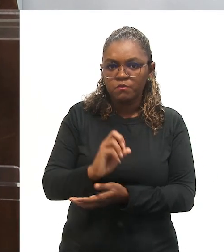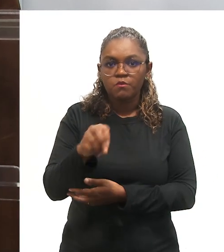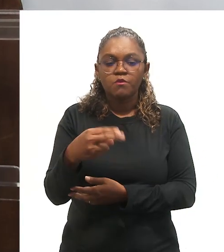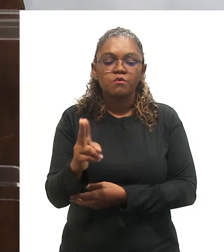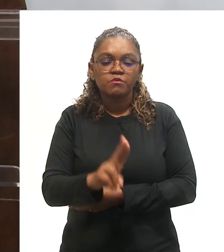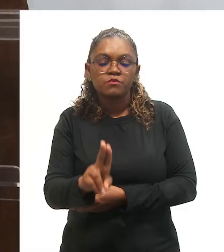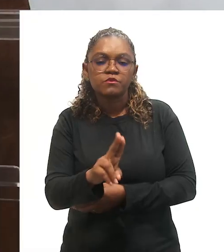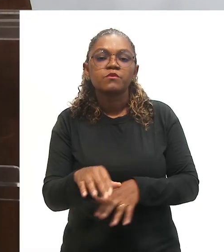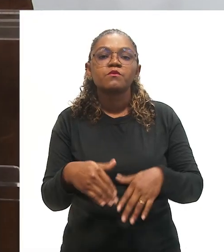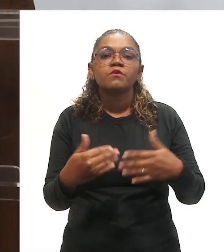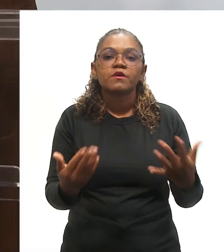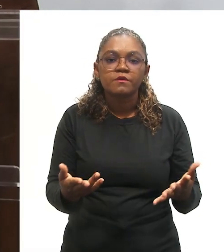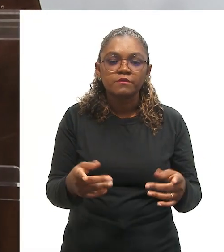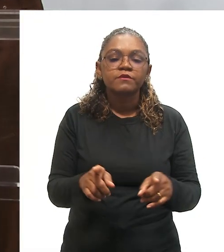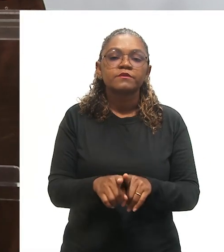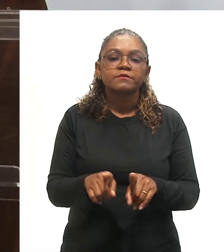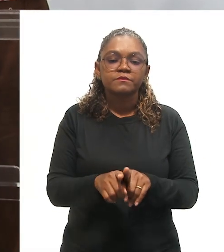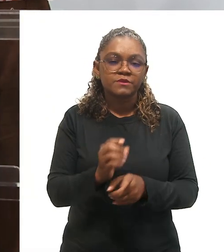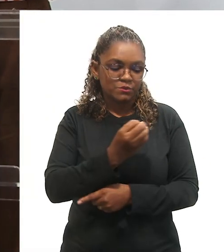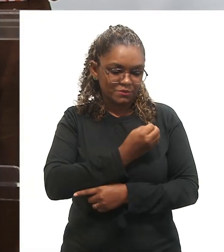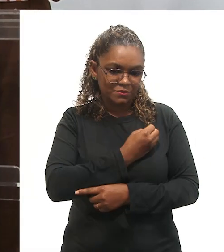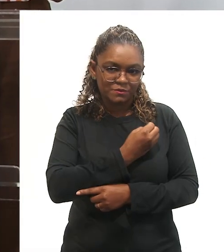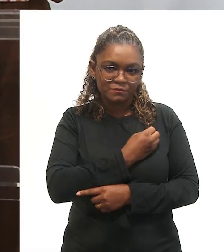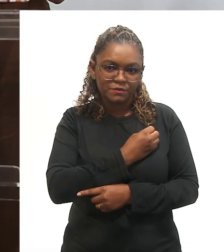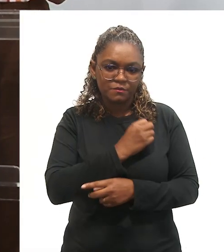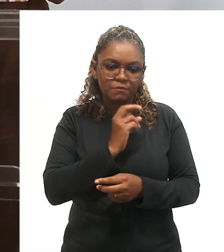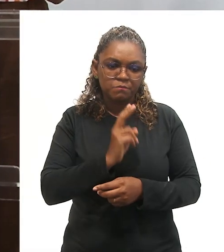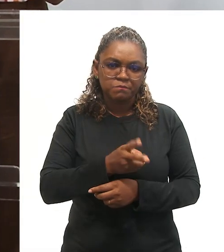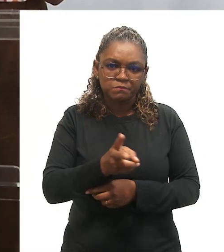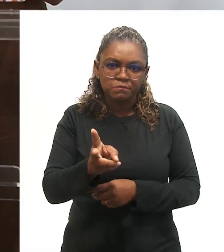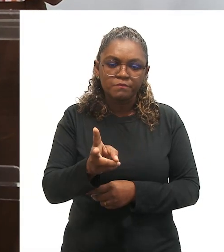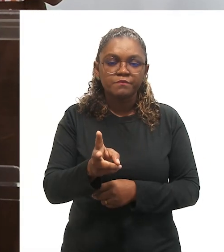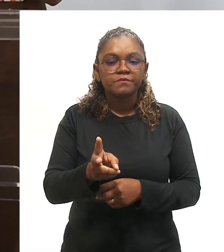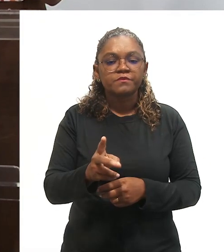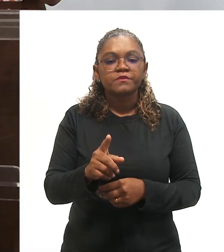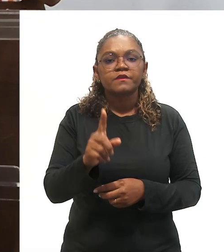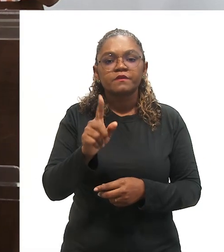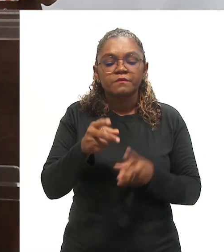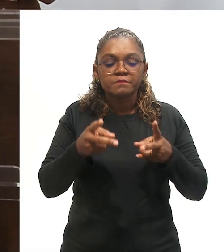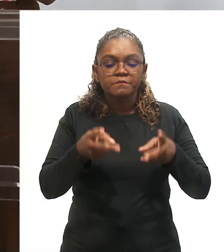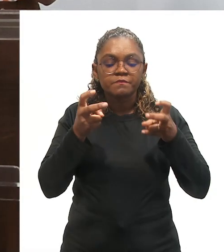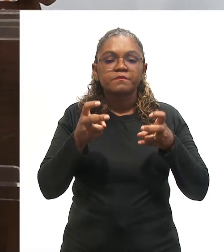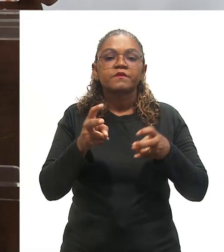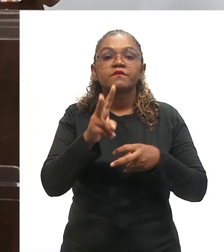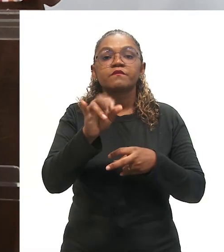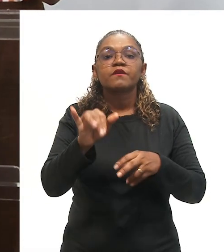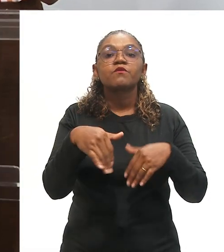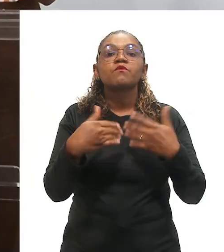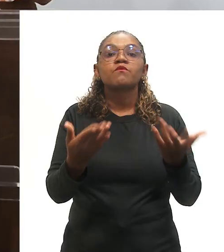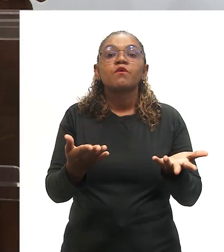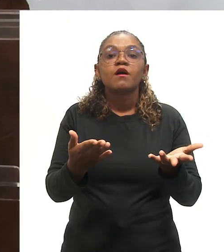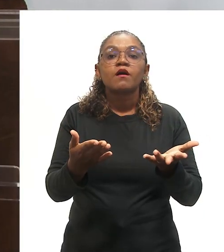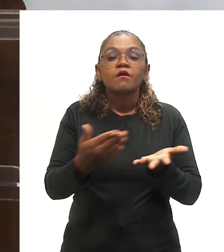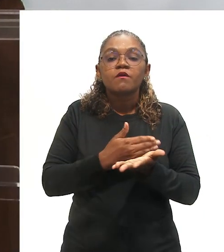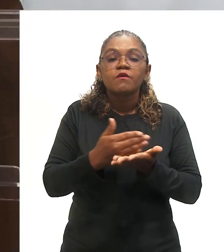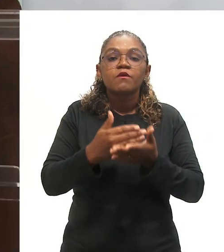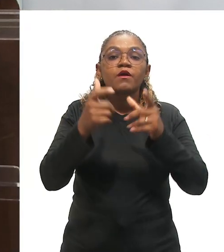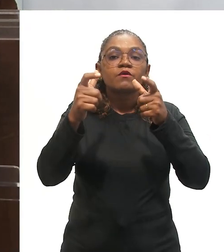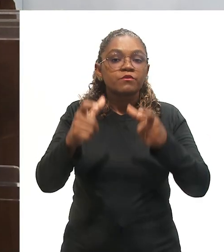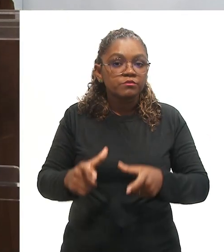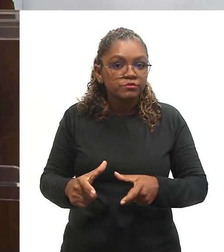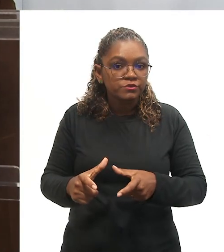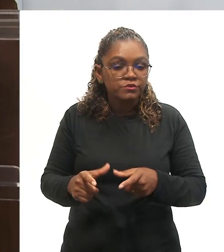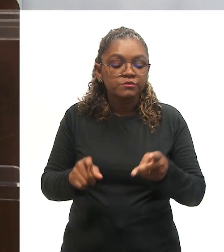um permanente, é um consumo. Então, aquelas sequências numéricas que vão trazer, vai evidenciar qual